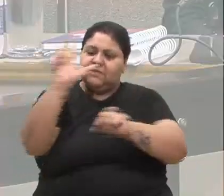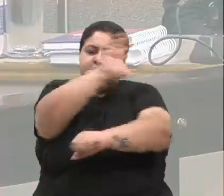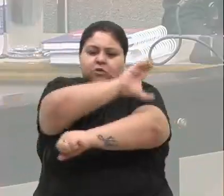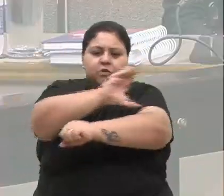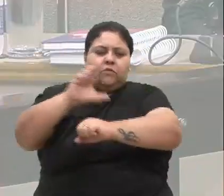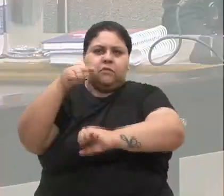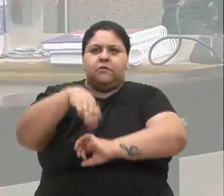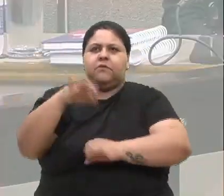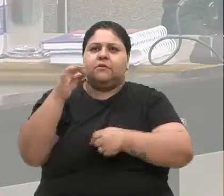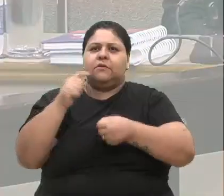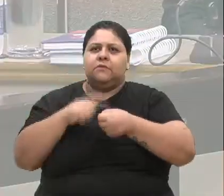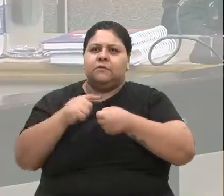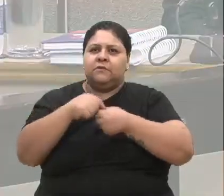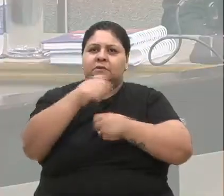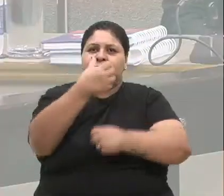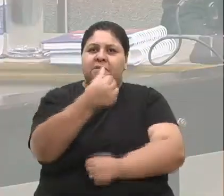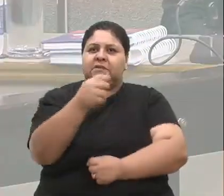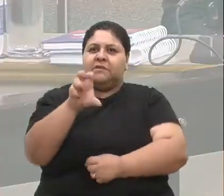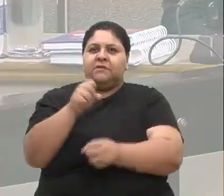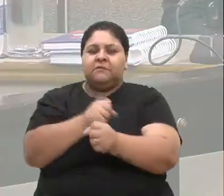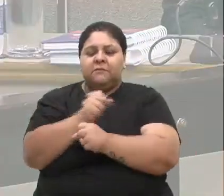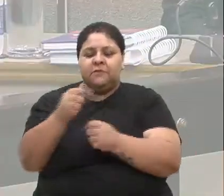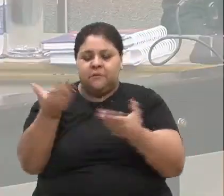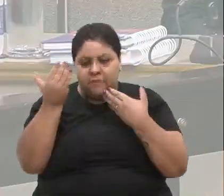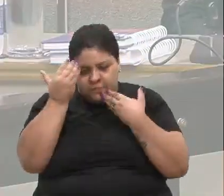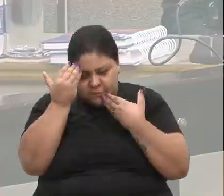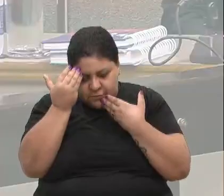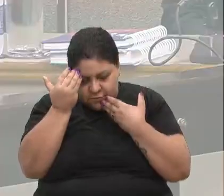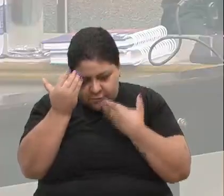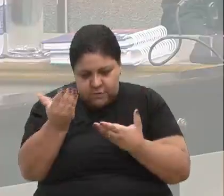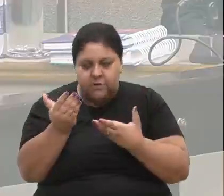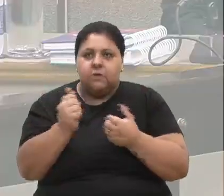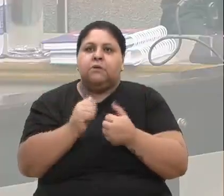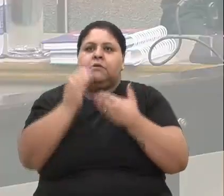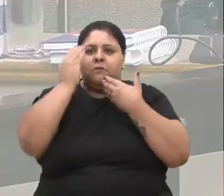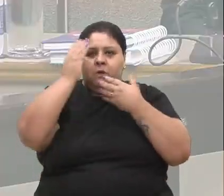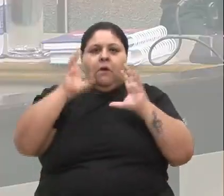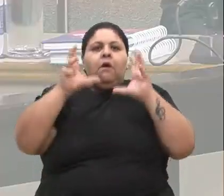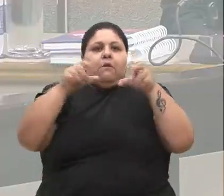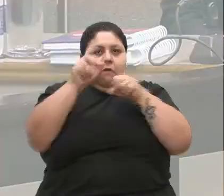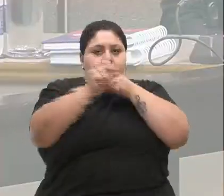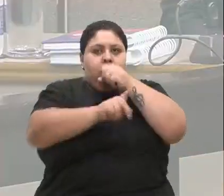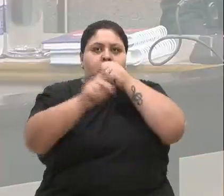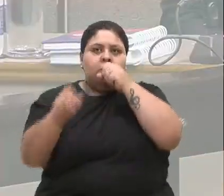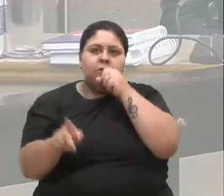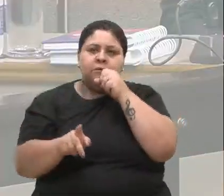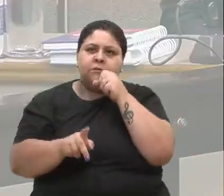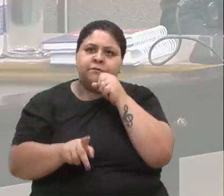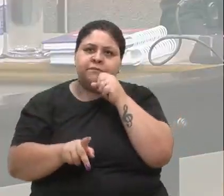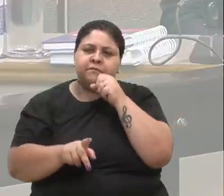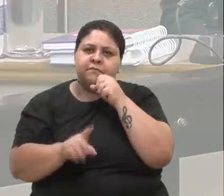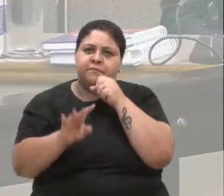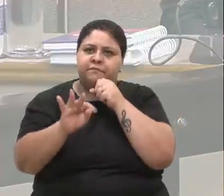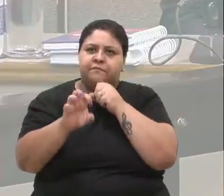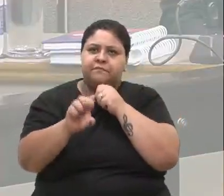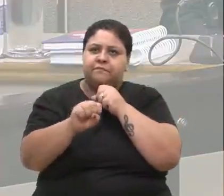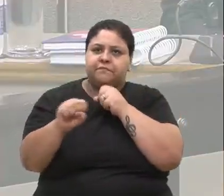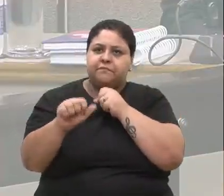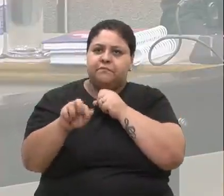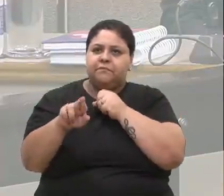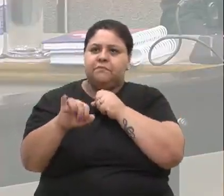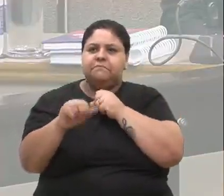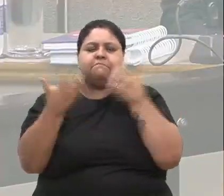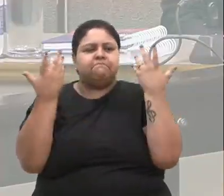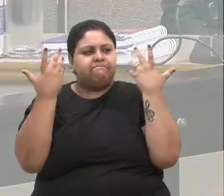cidade, com 65 anos. Muito obrigado, Zanquim. Obrigado a todos, ao professor, ao seu Tessari, seu Rui Tessari, também meus parabéns.